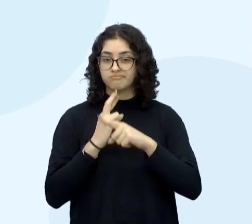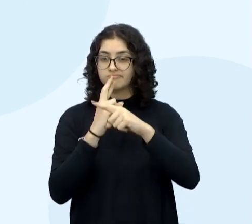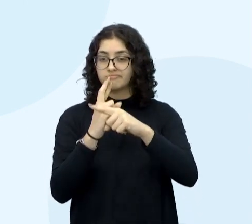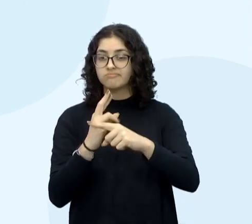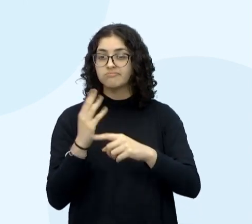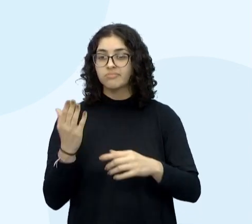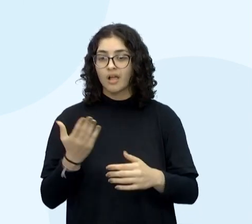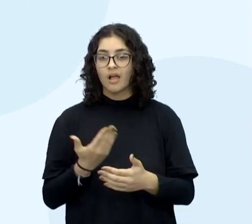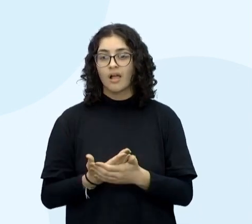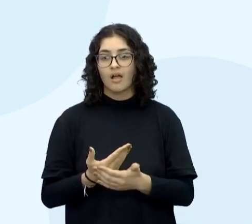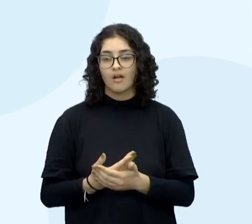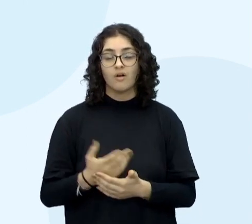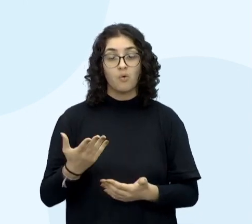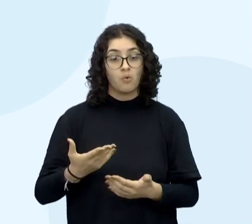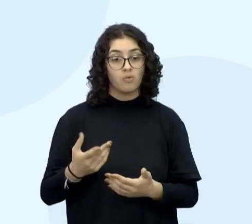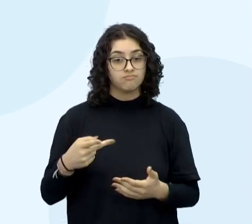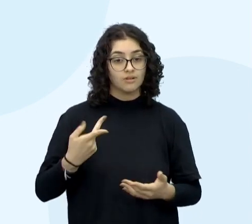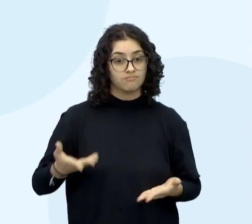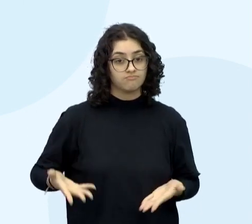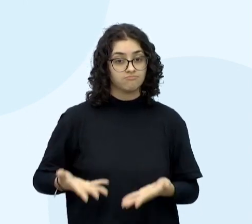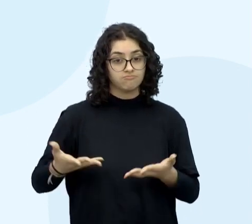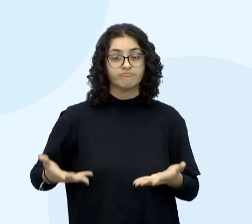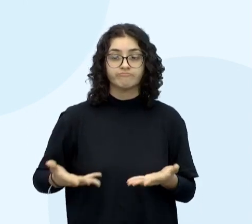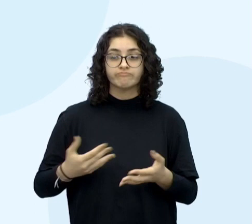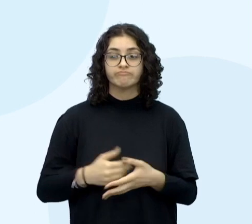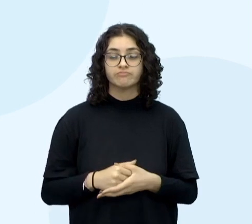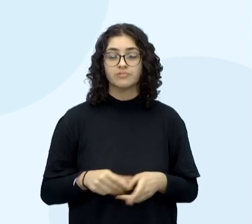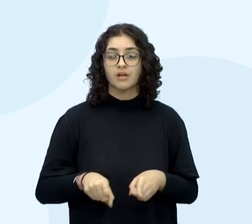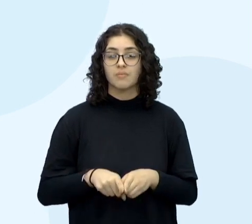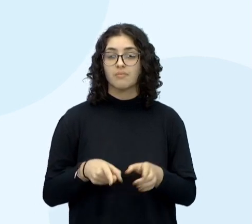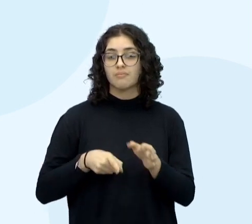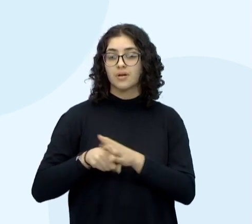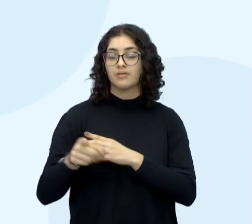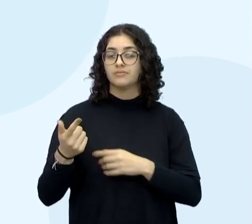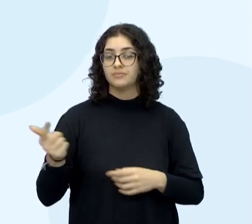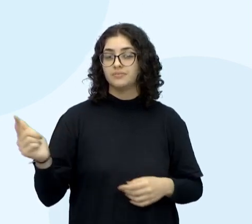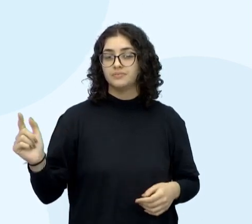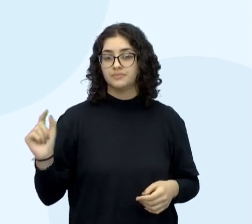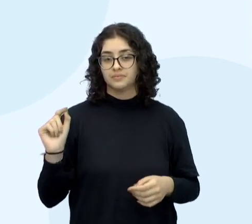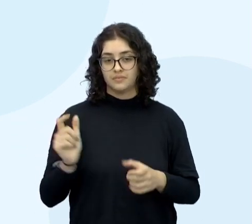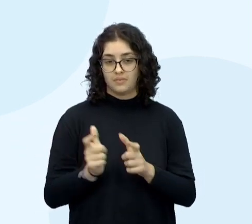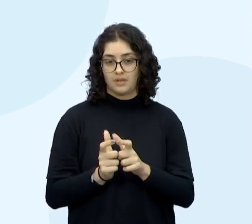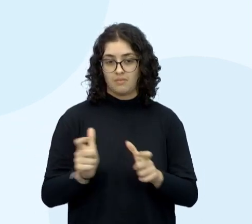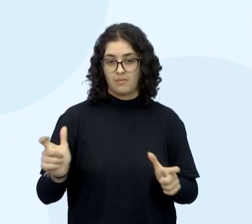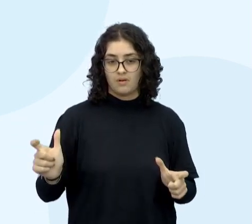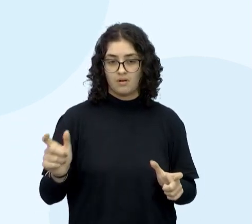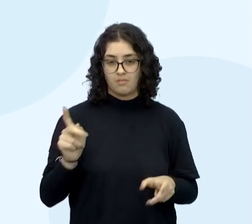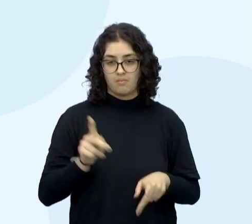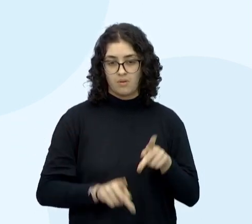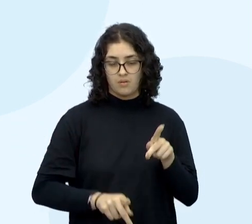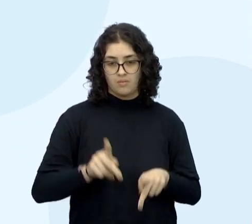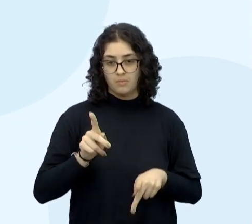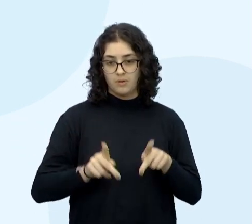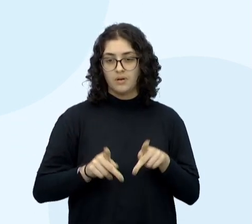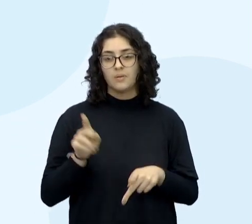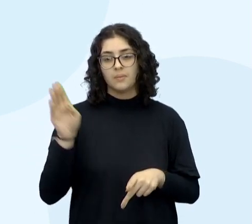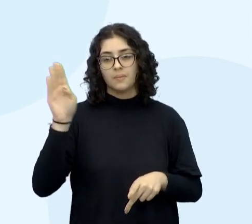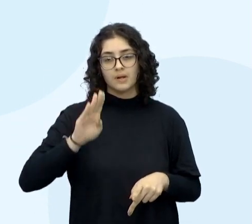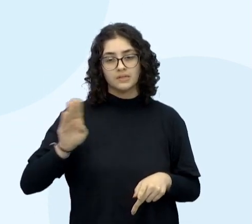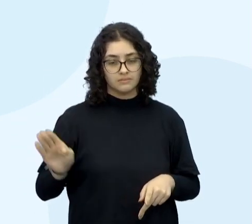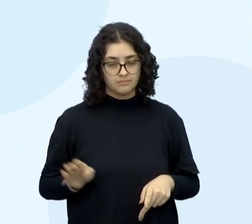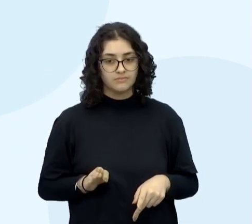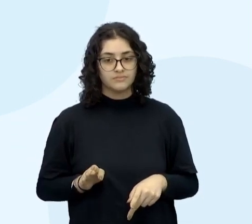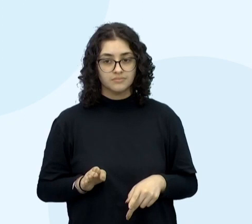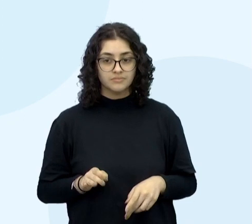vamos enfatizar mais. E também a outra pergunta, a maioria da população, no caso, a população brasileira,